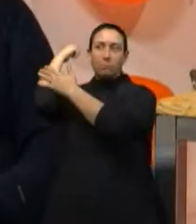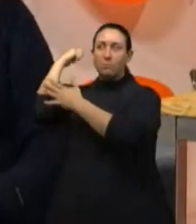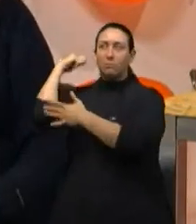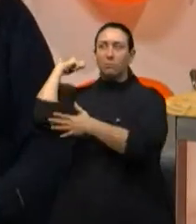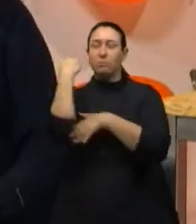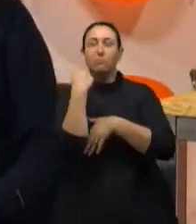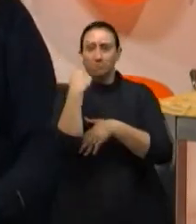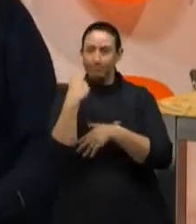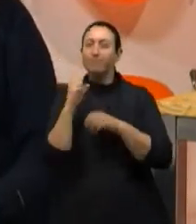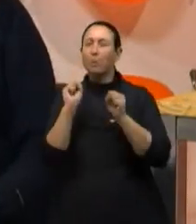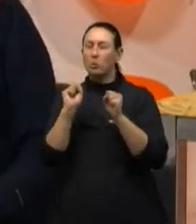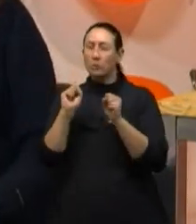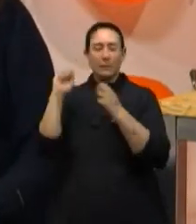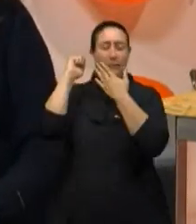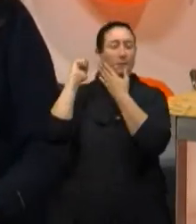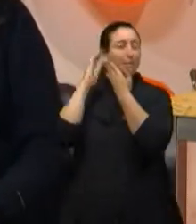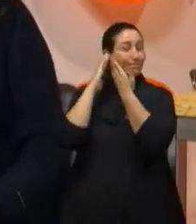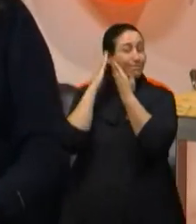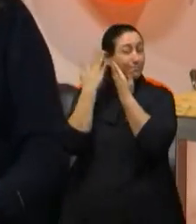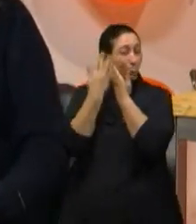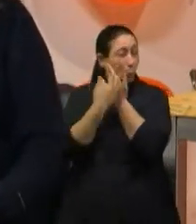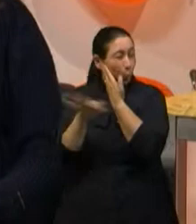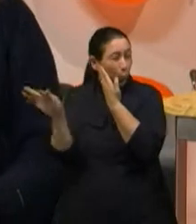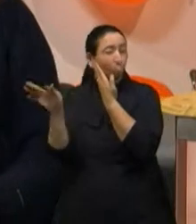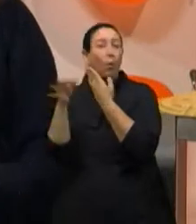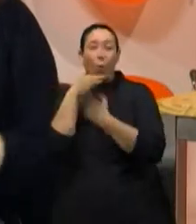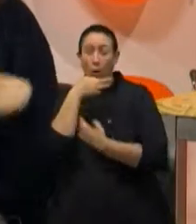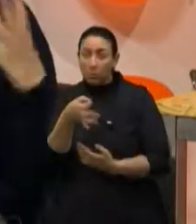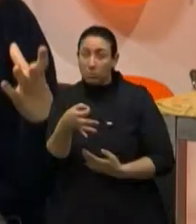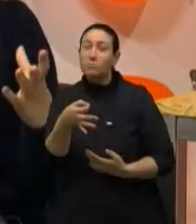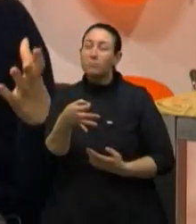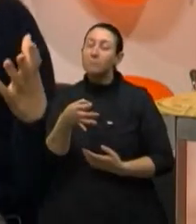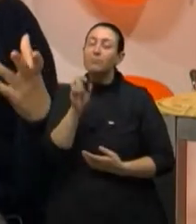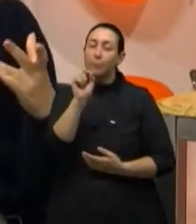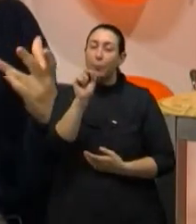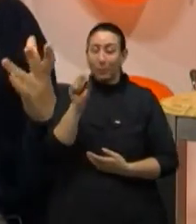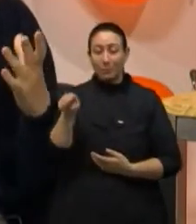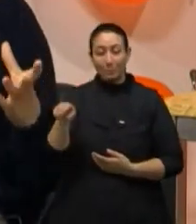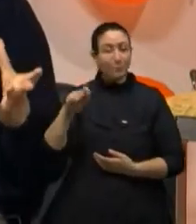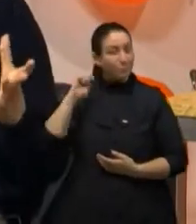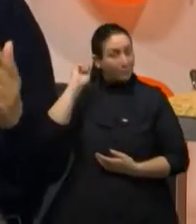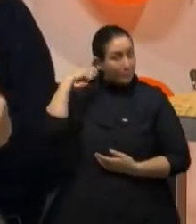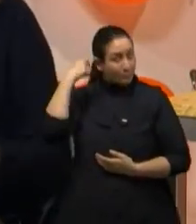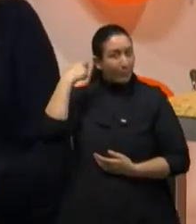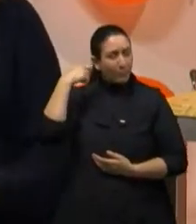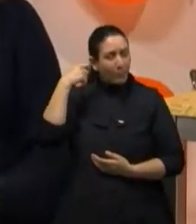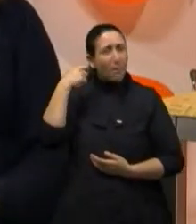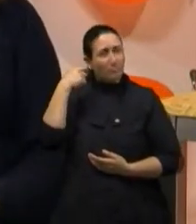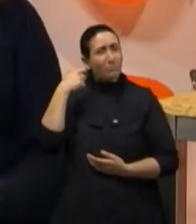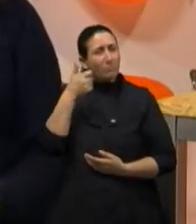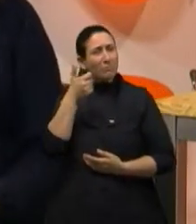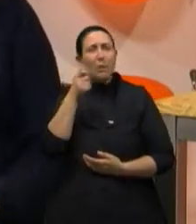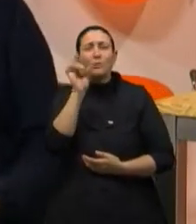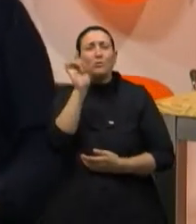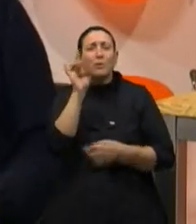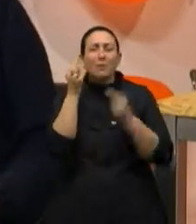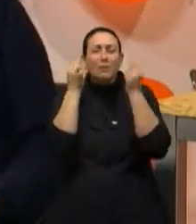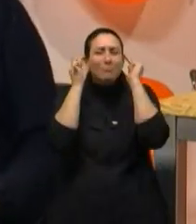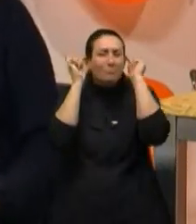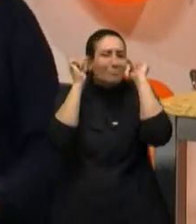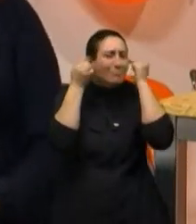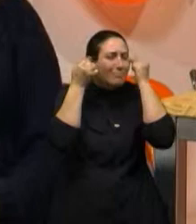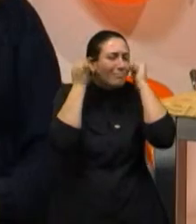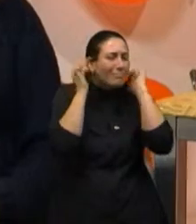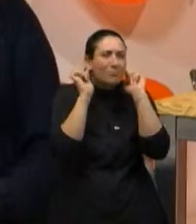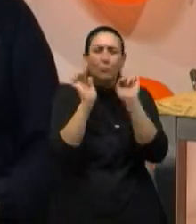perfura o tímpano e a dor é horrível gente então o cotonete ele ele serve para limpar aqui fora as dobrinhas